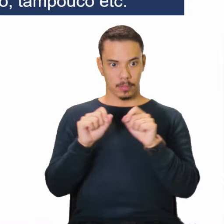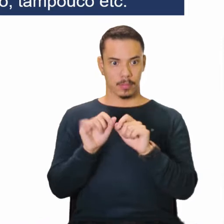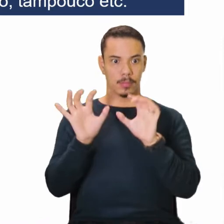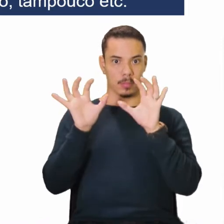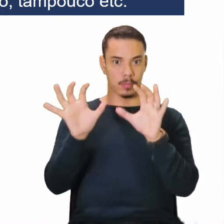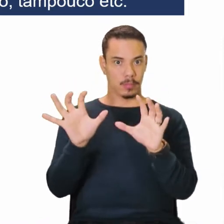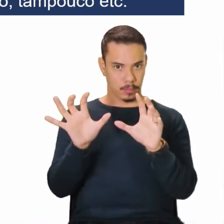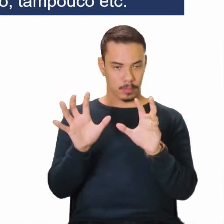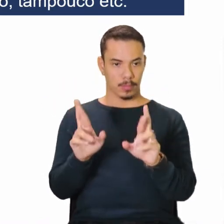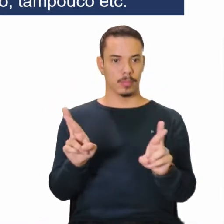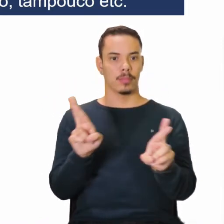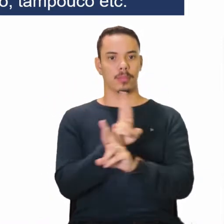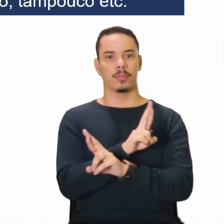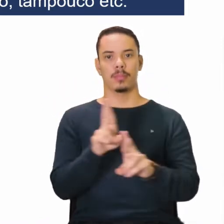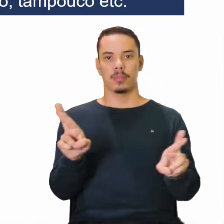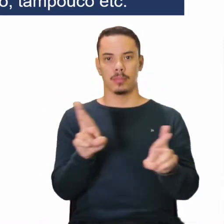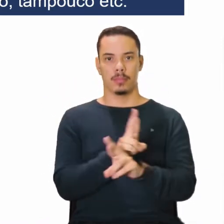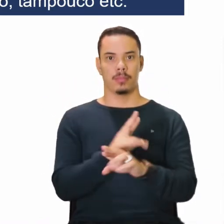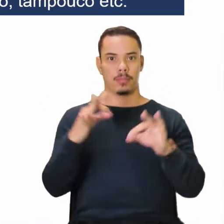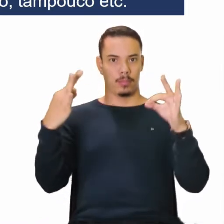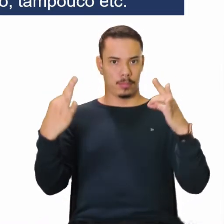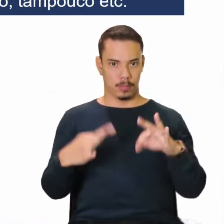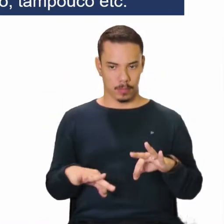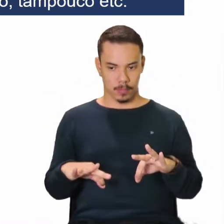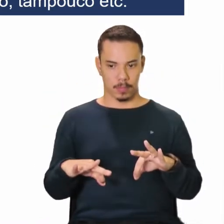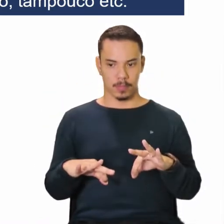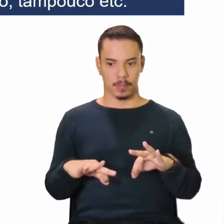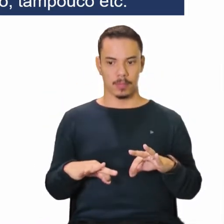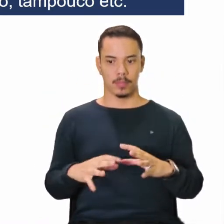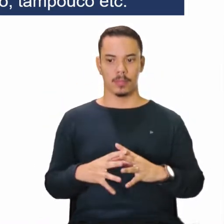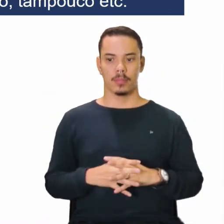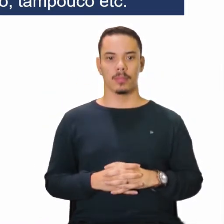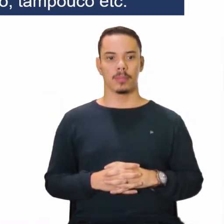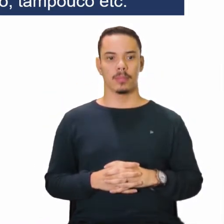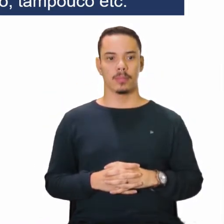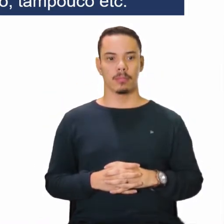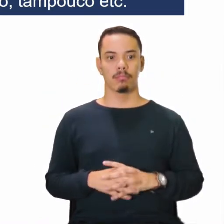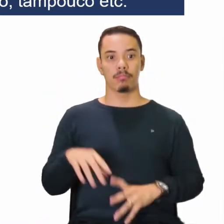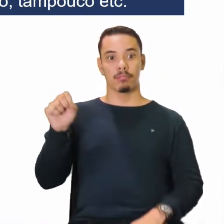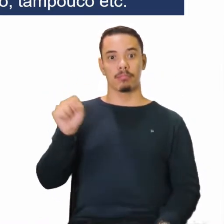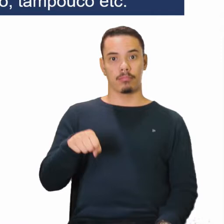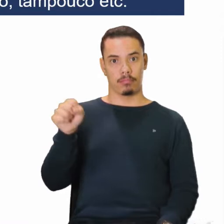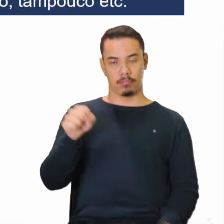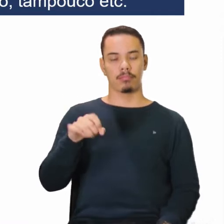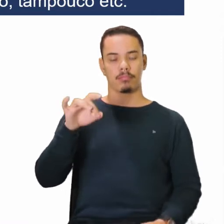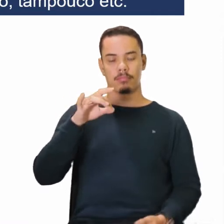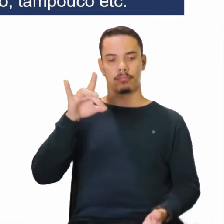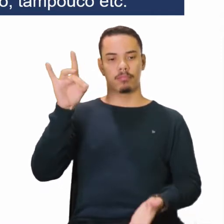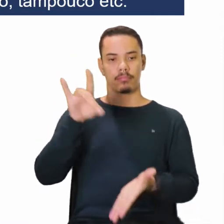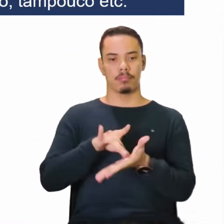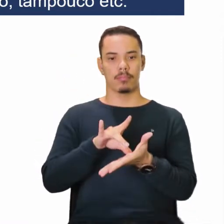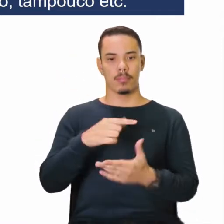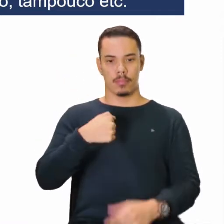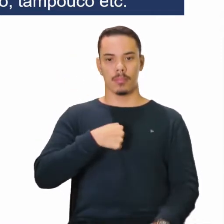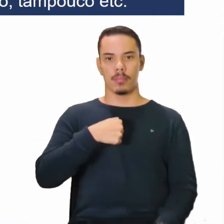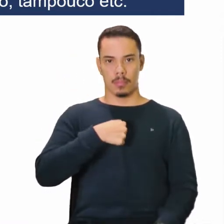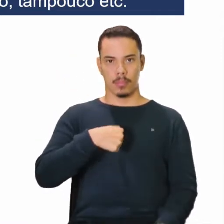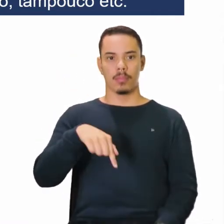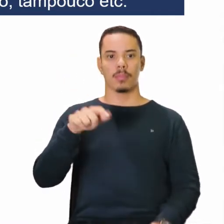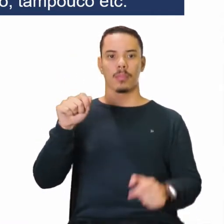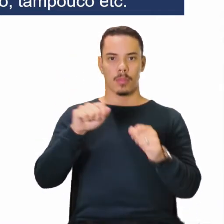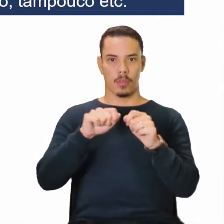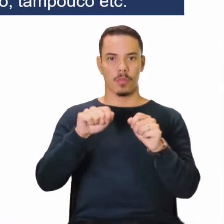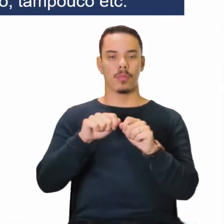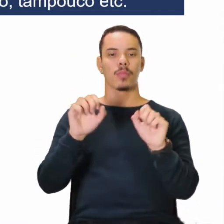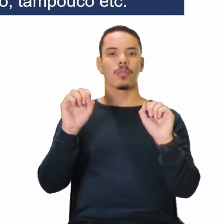essa relação de afirmação. Sim, realmente eu irei à